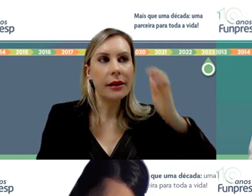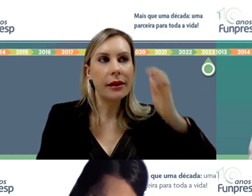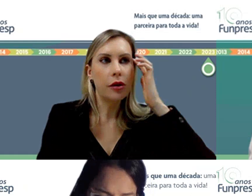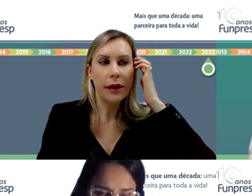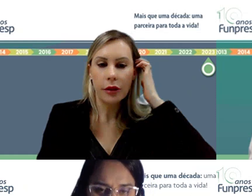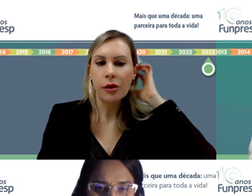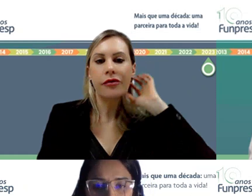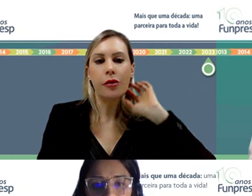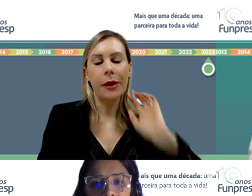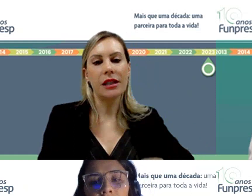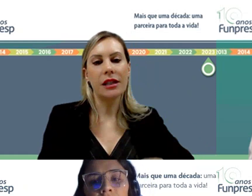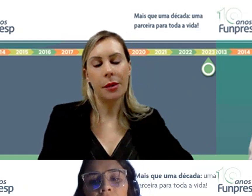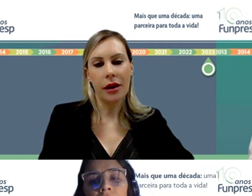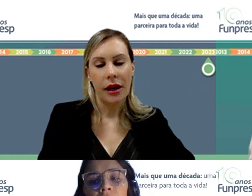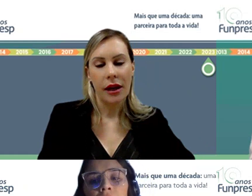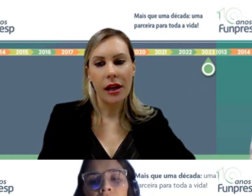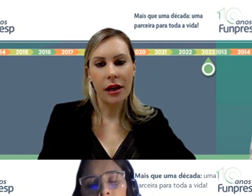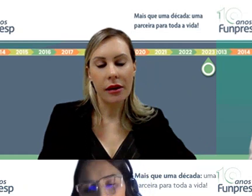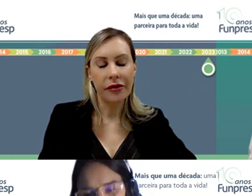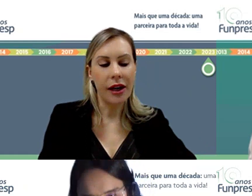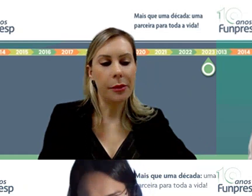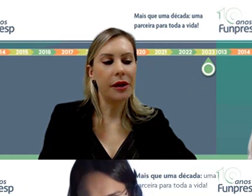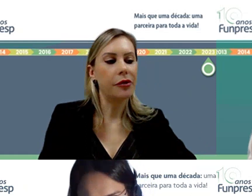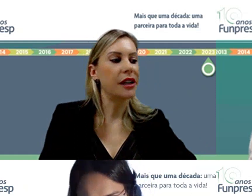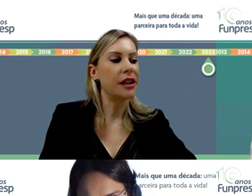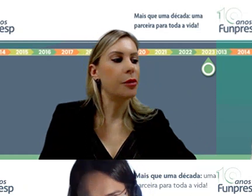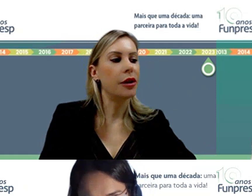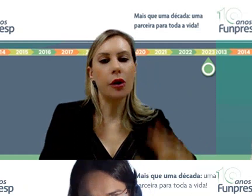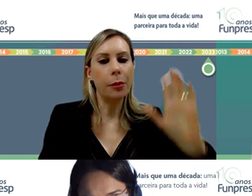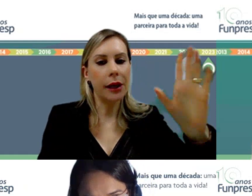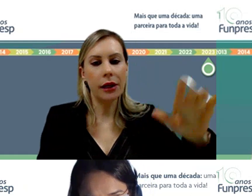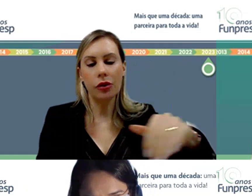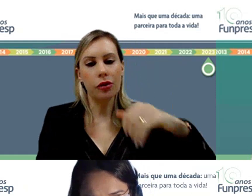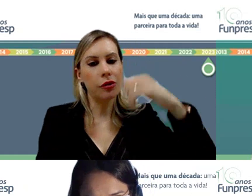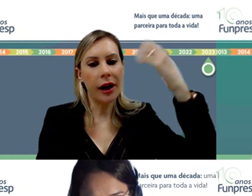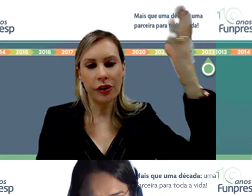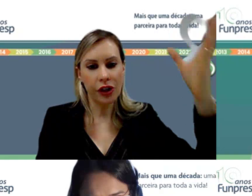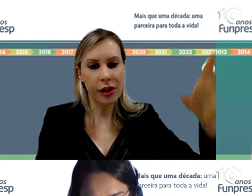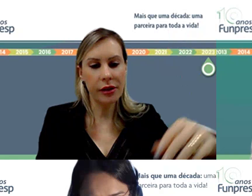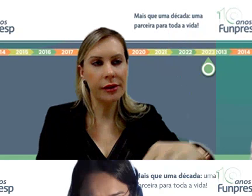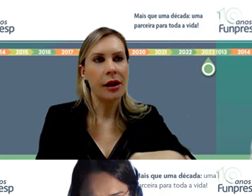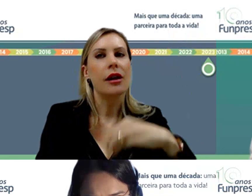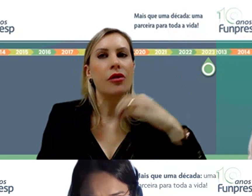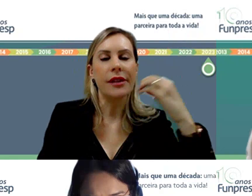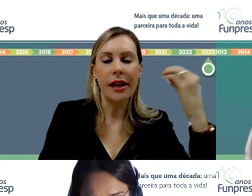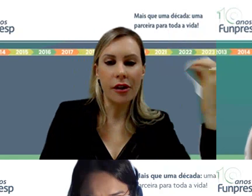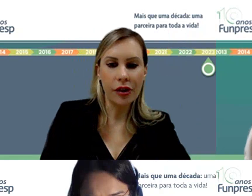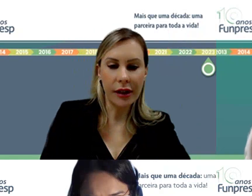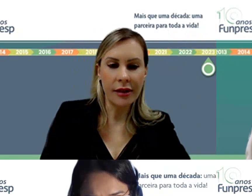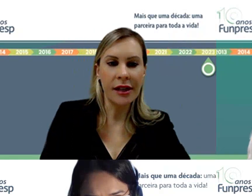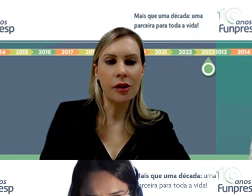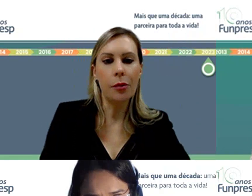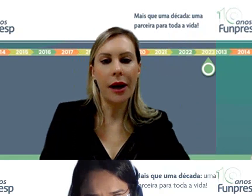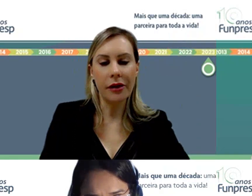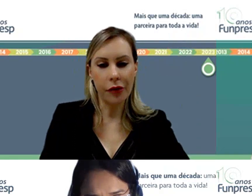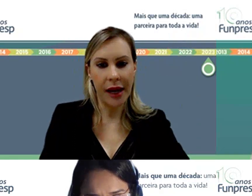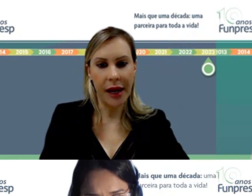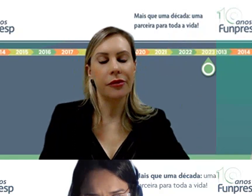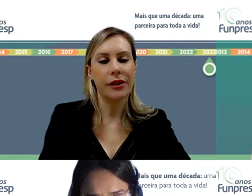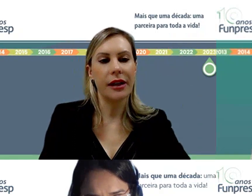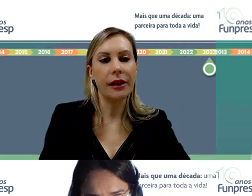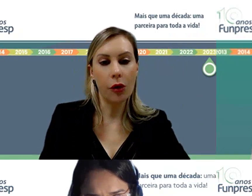você entra em contato com a FUNPRESP e fala para a FUNPRESP, olha, eu tenho um plano no lugar X e gostaria de trazê-lo